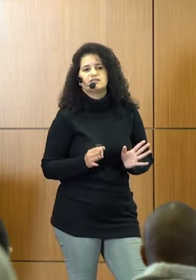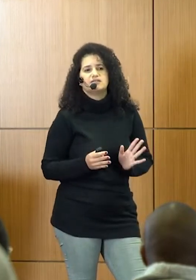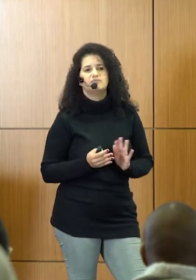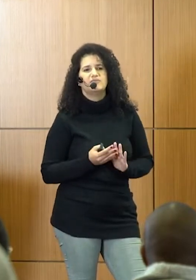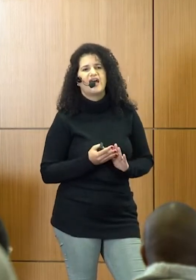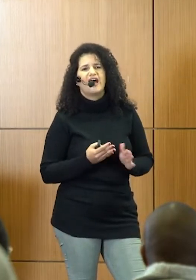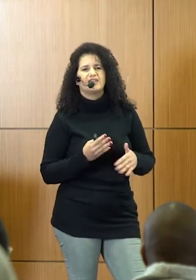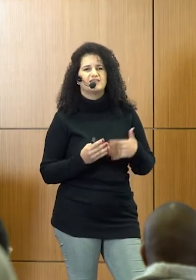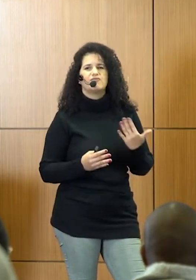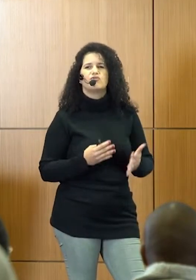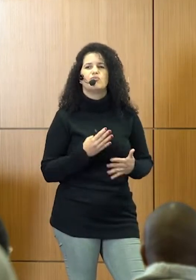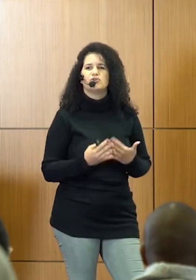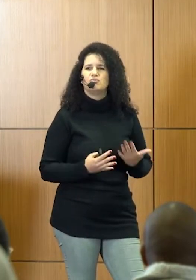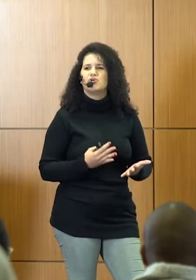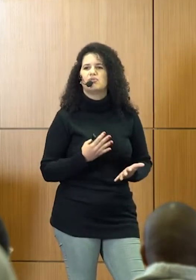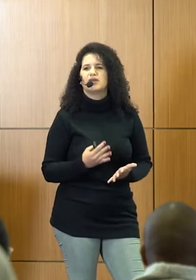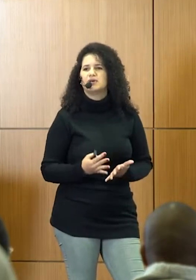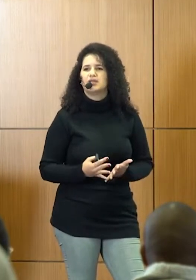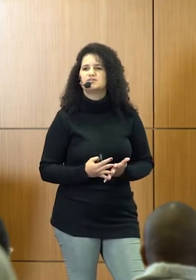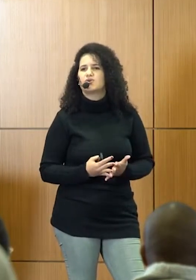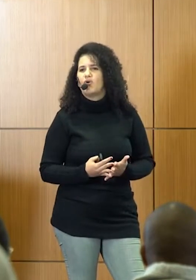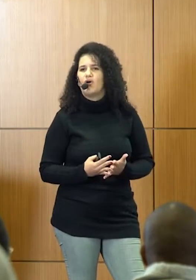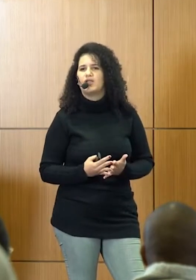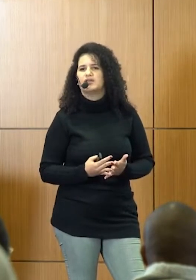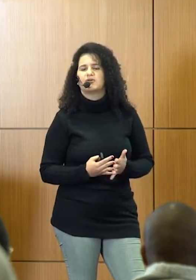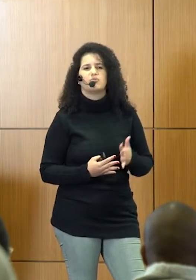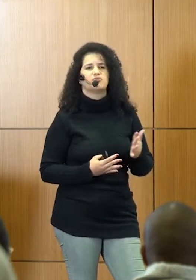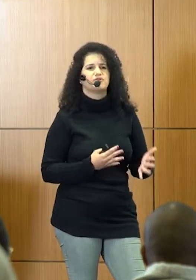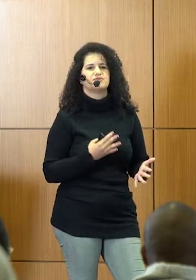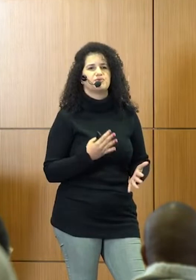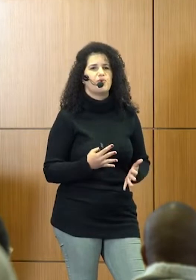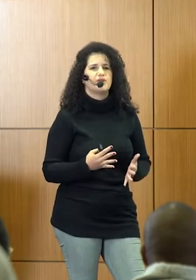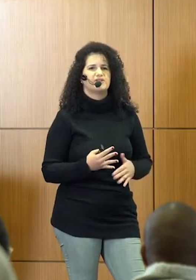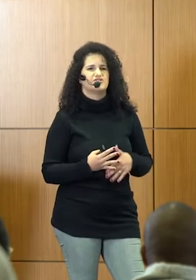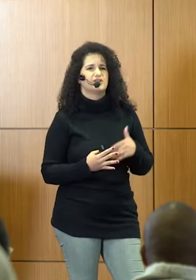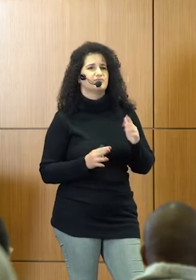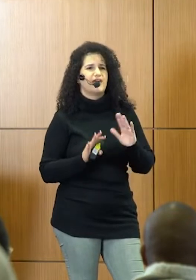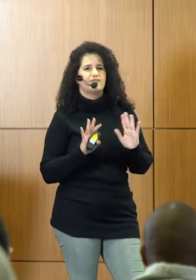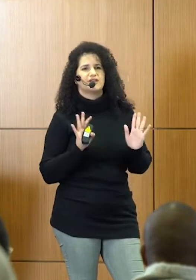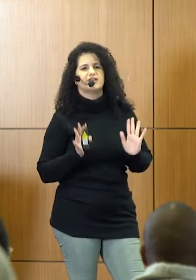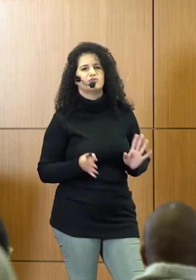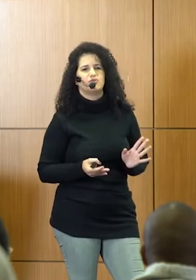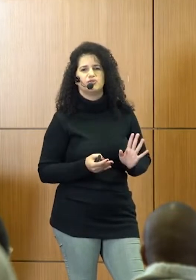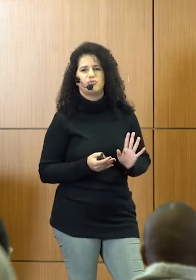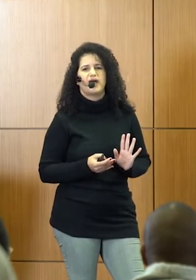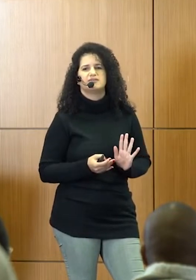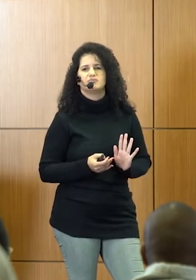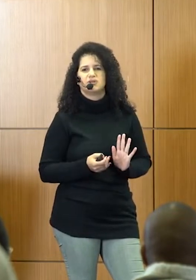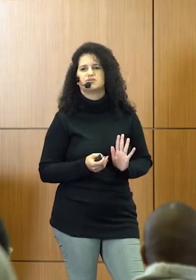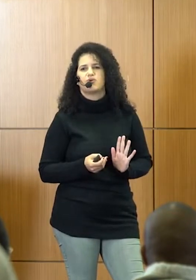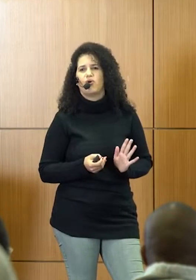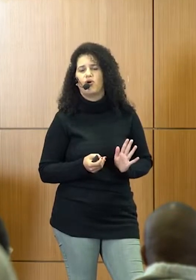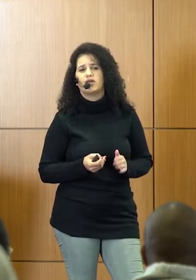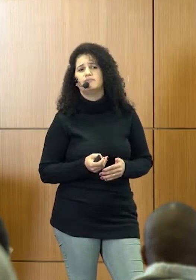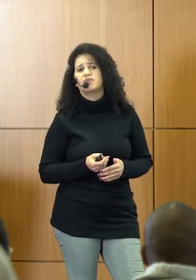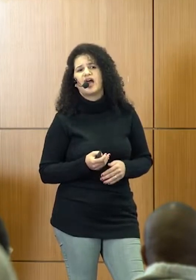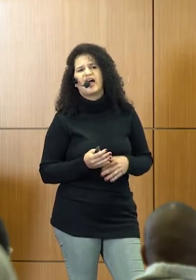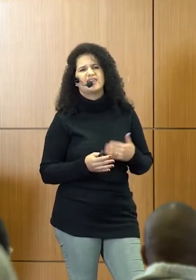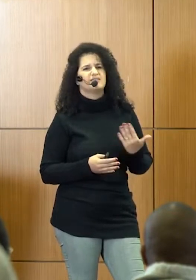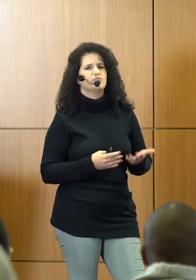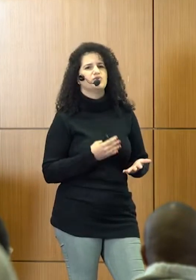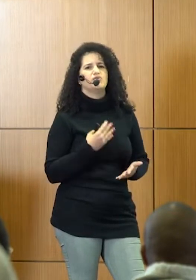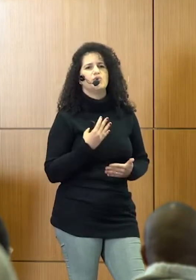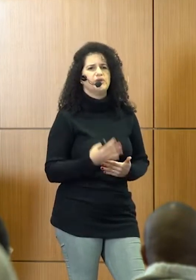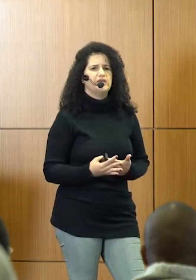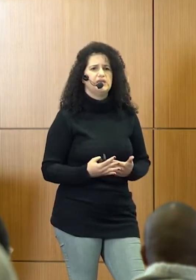a criança ainda estava com muito problema na escola, né, com a professora, ela já não estava querendo muito mais ir para a escola,